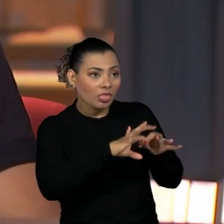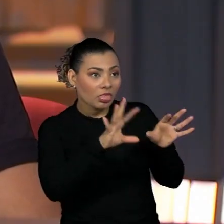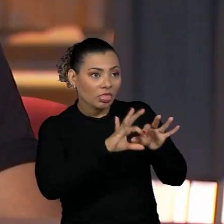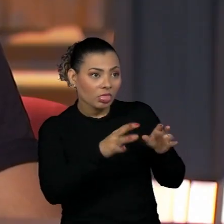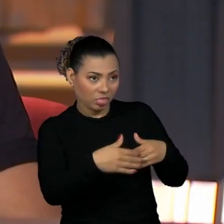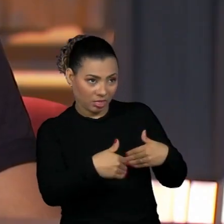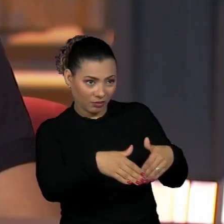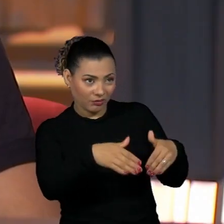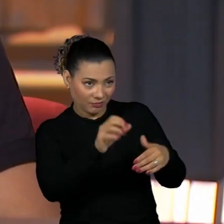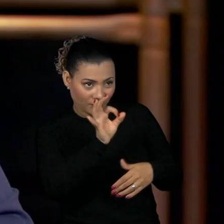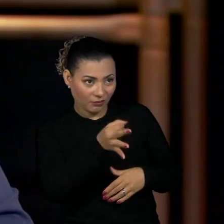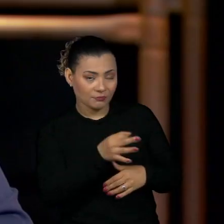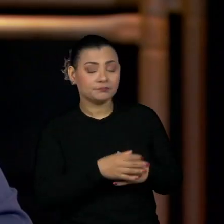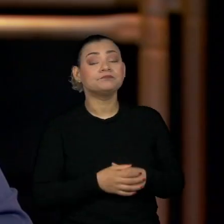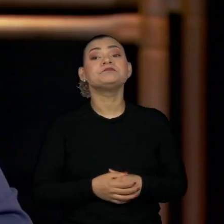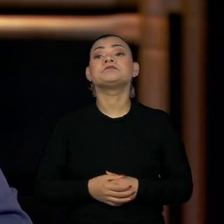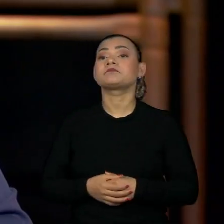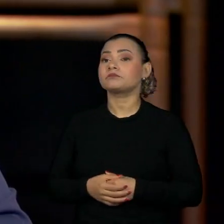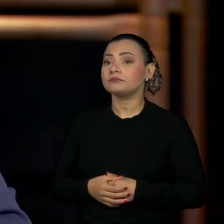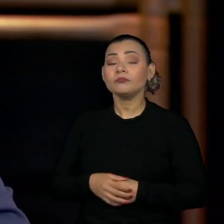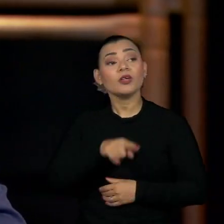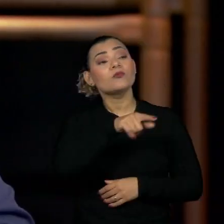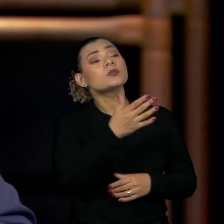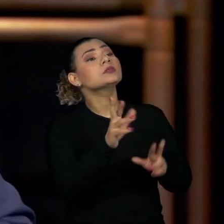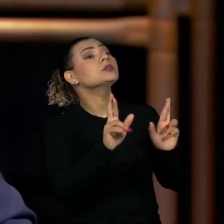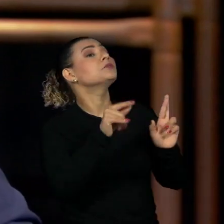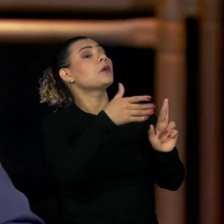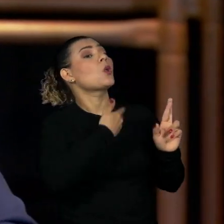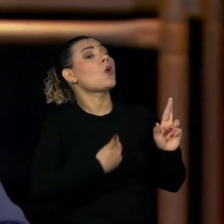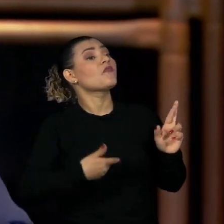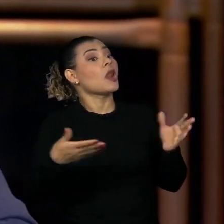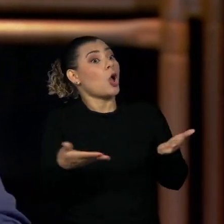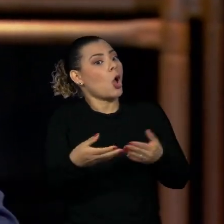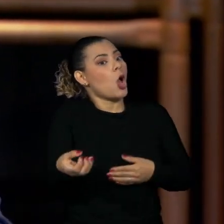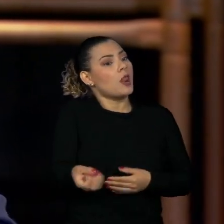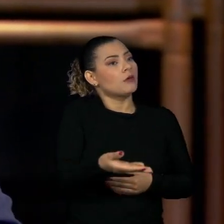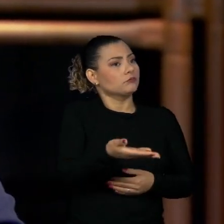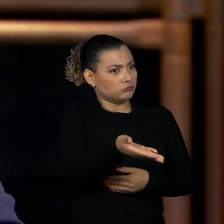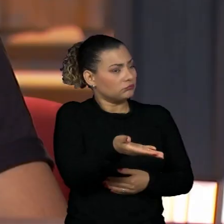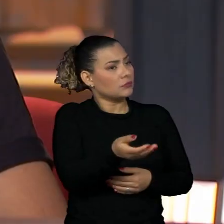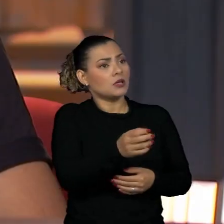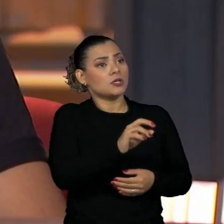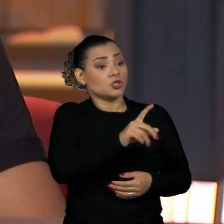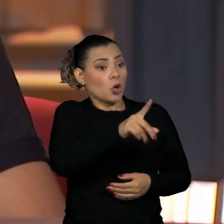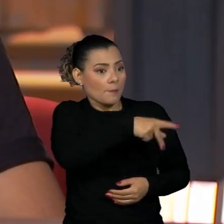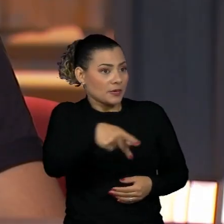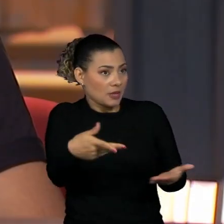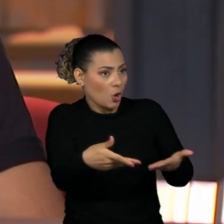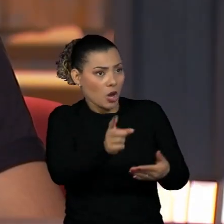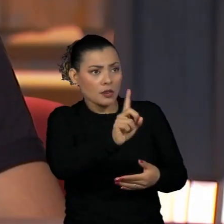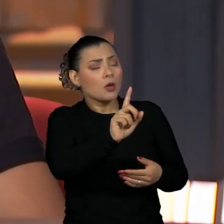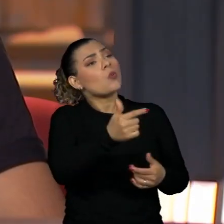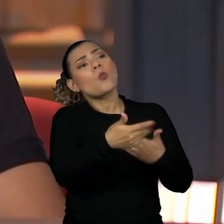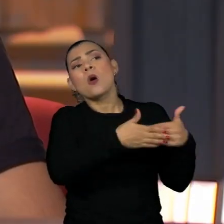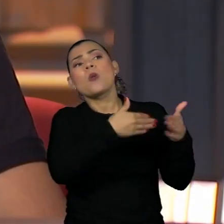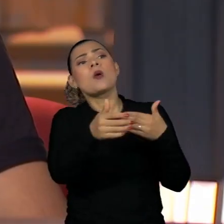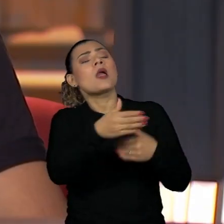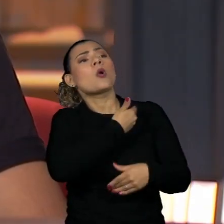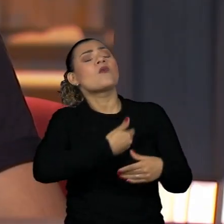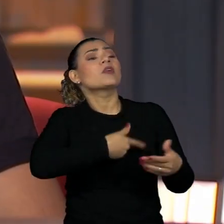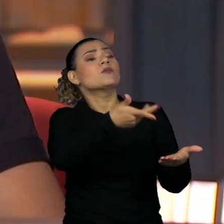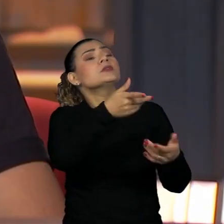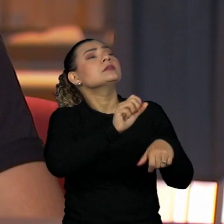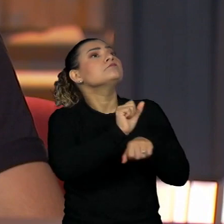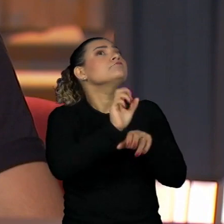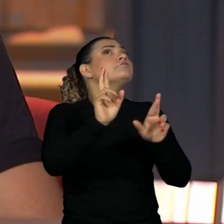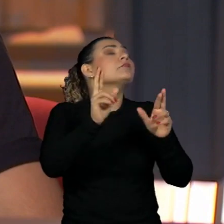O que você espera de governos? Não estou falando só desse, não, de qualquer governo. Nossa, a pergunta é boa.